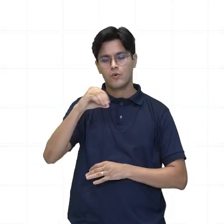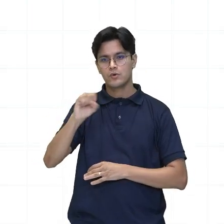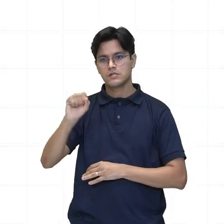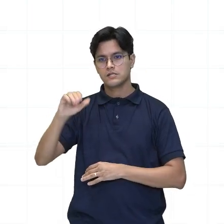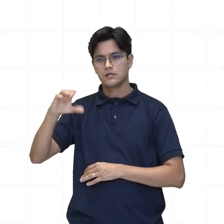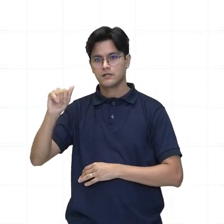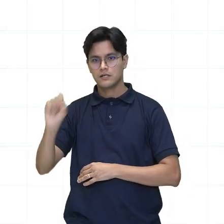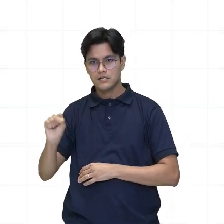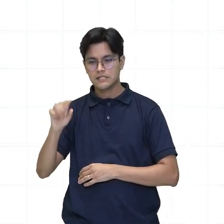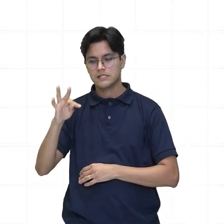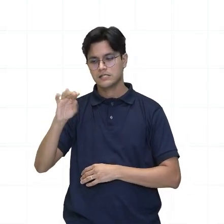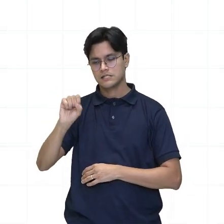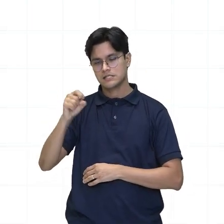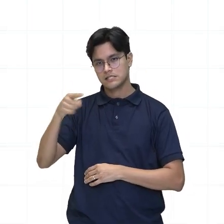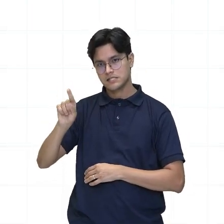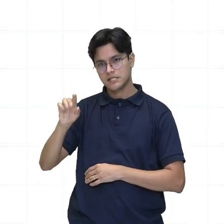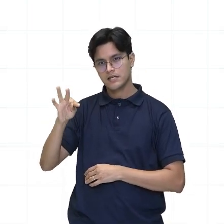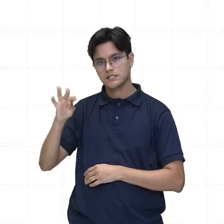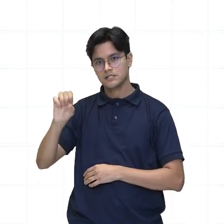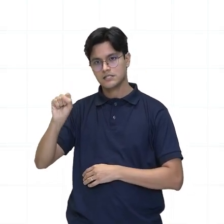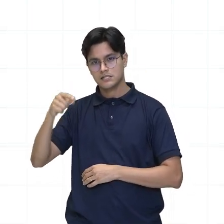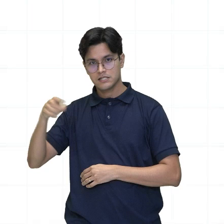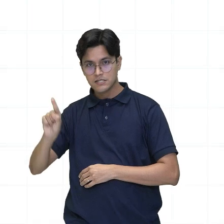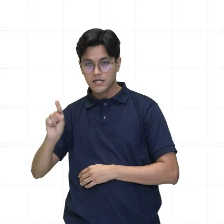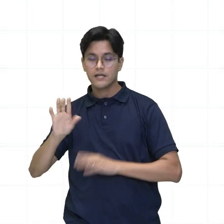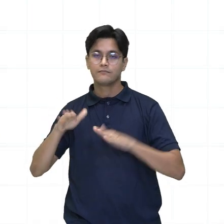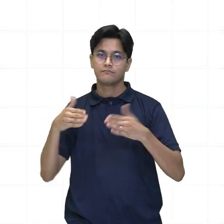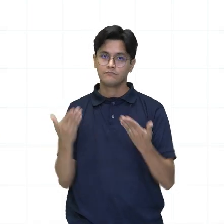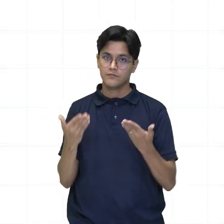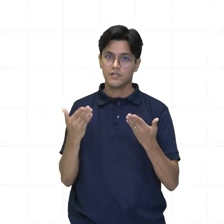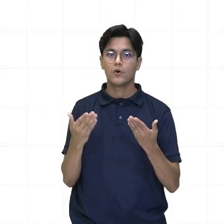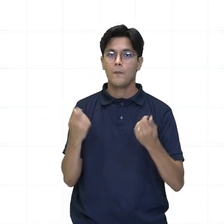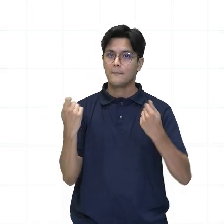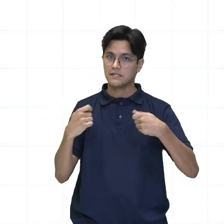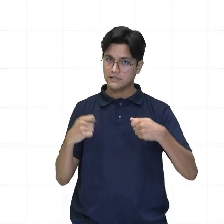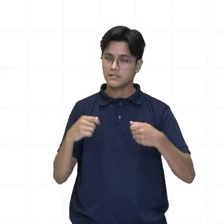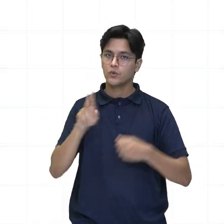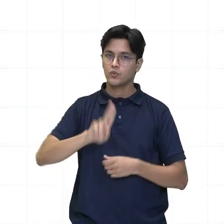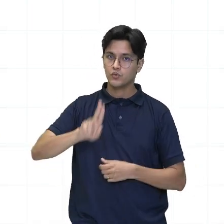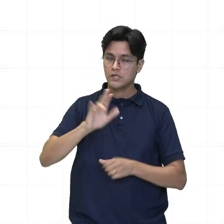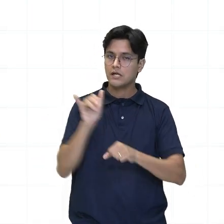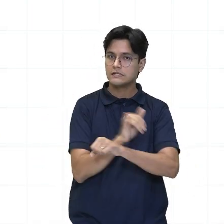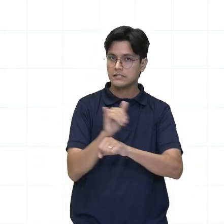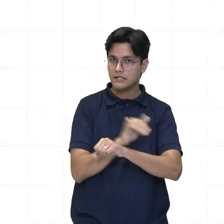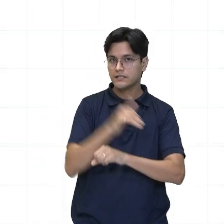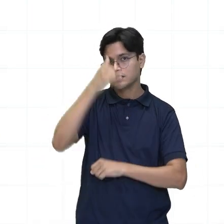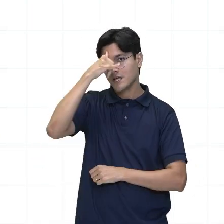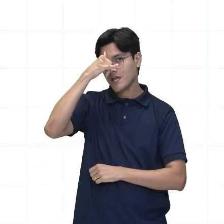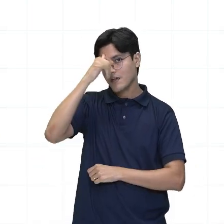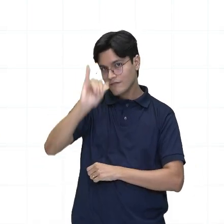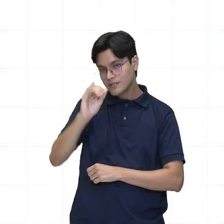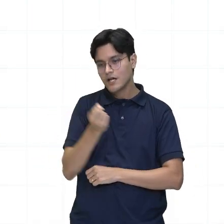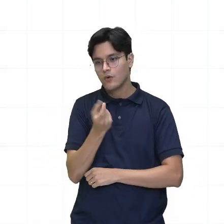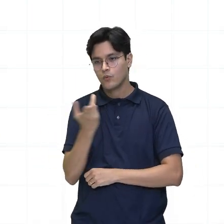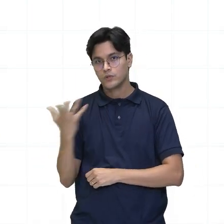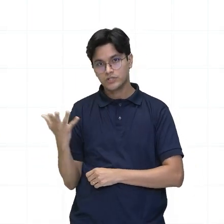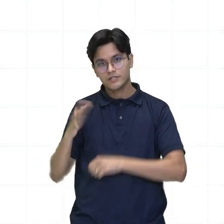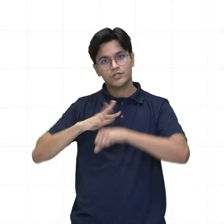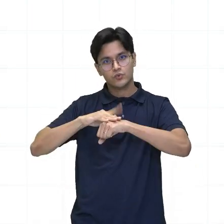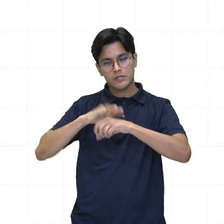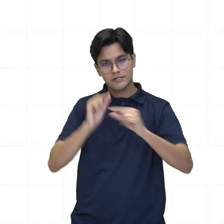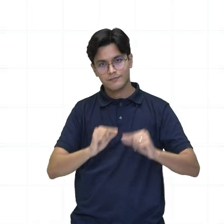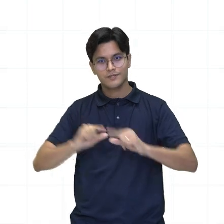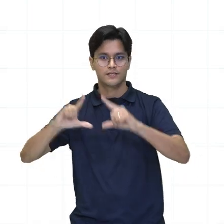essas medidas, né, que podem ser diversas, precisam ser tomadas para evitar a proliferação desses